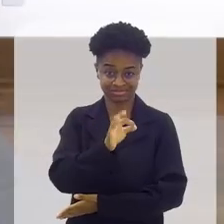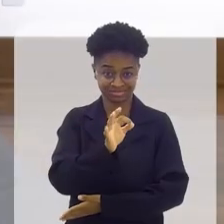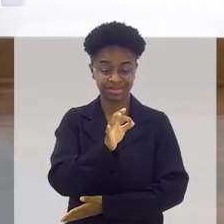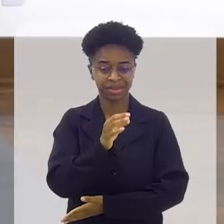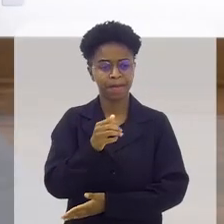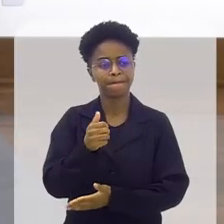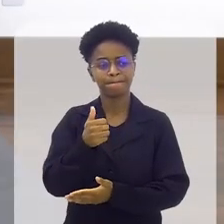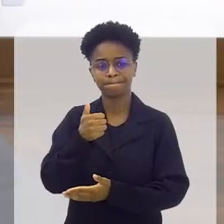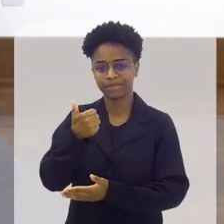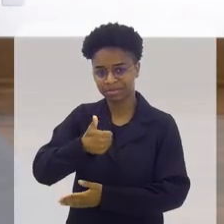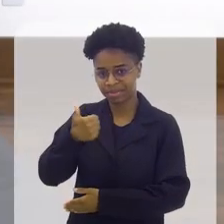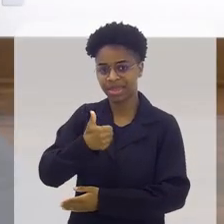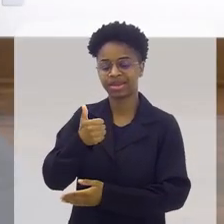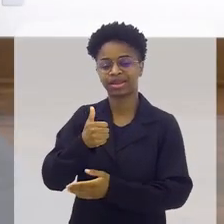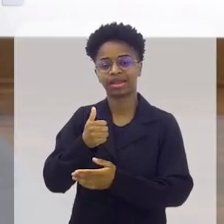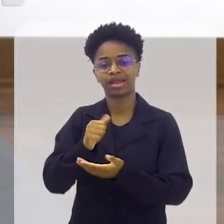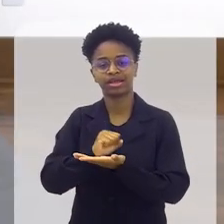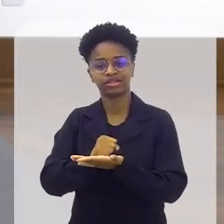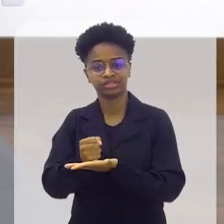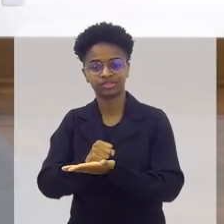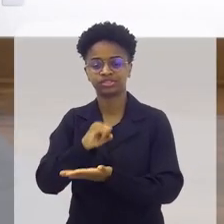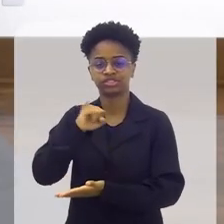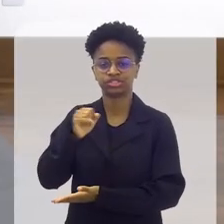isso? Primeira Game Jam, Primeira Game Jam